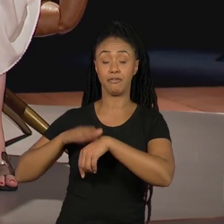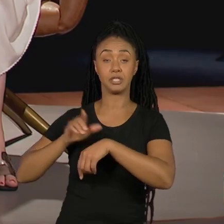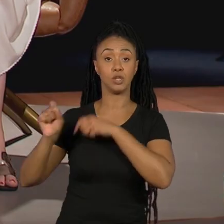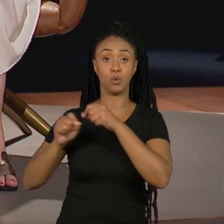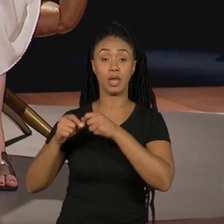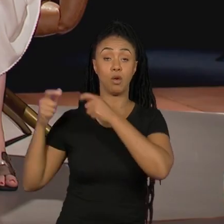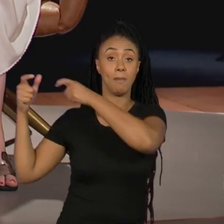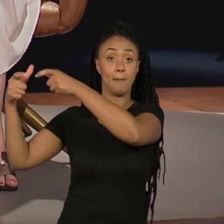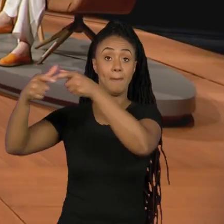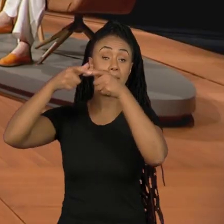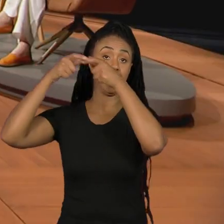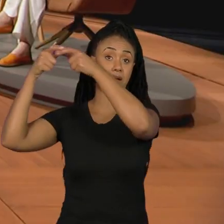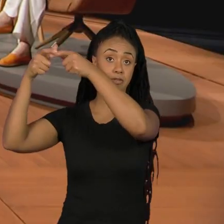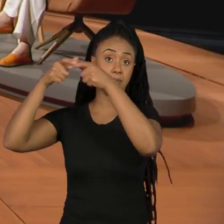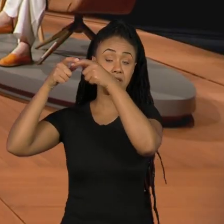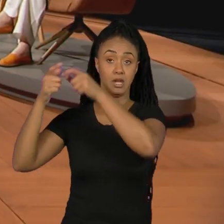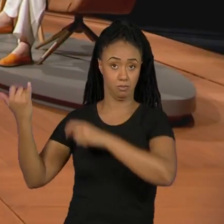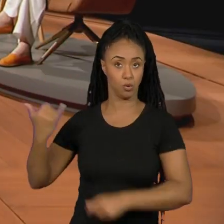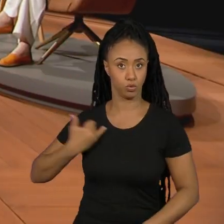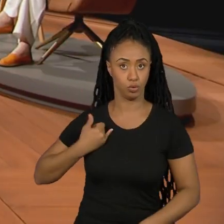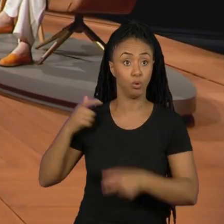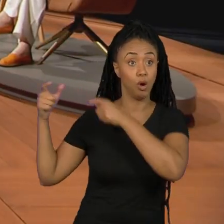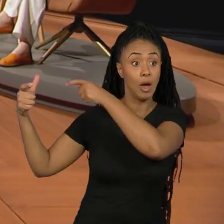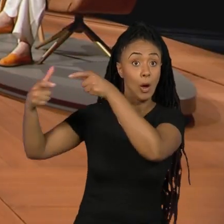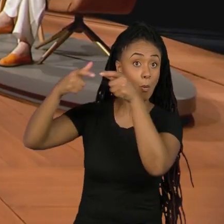bem. Onde é que eu assino?